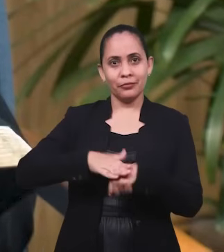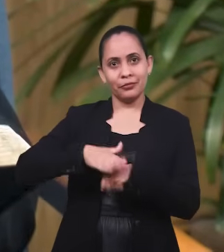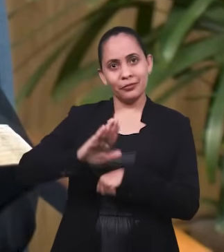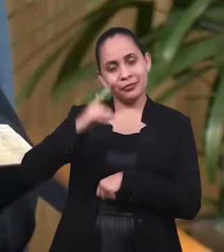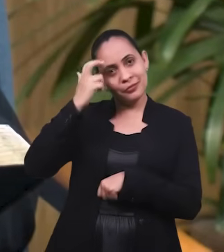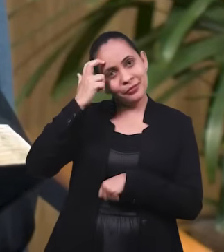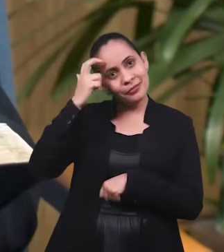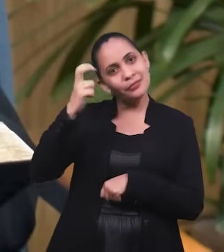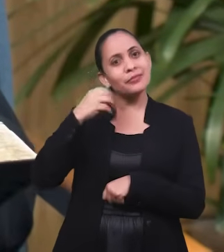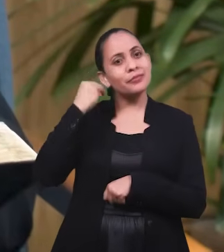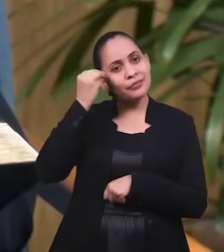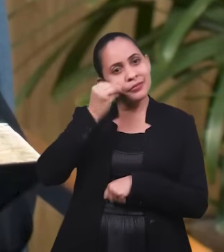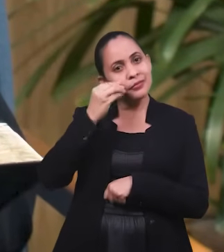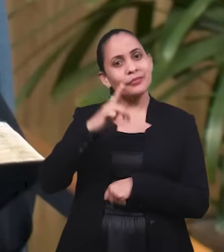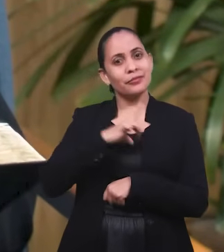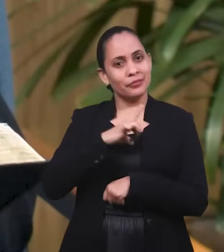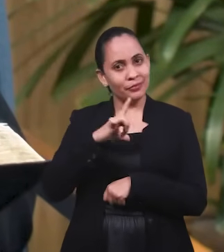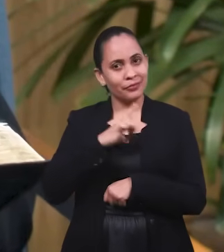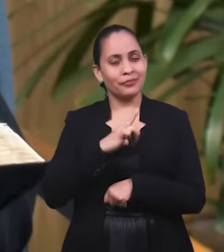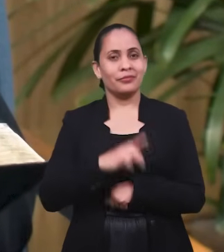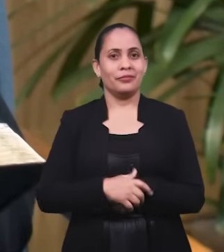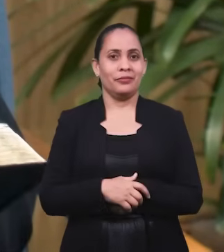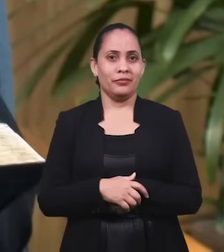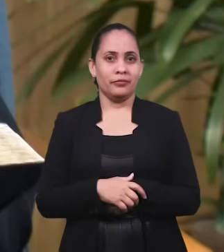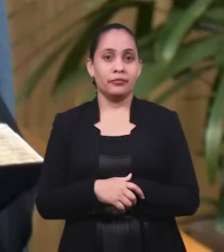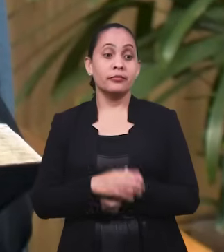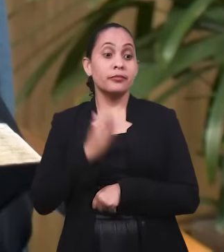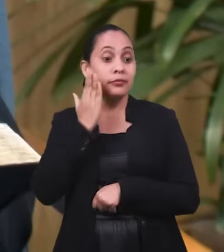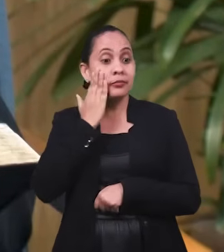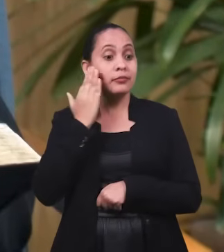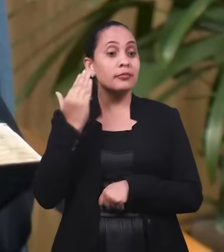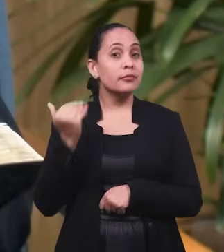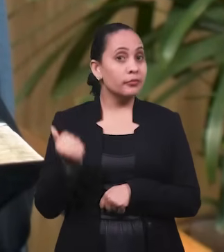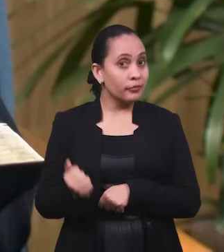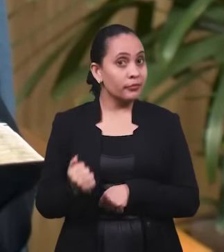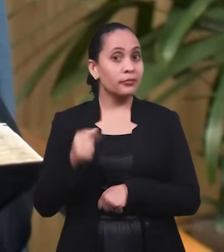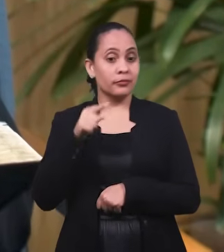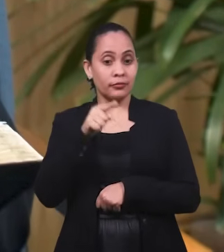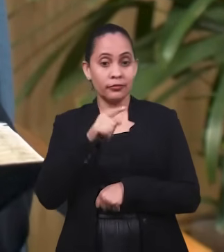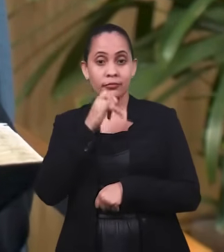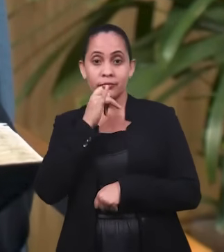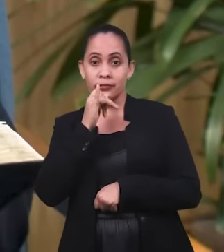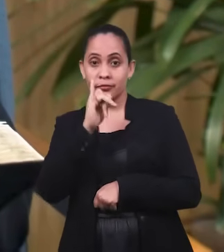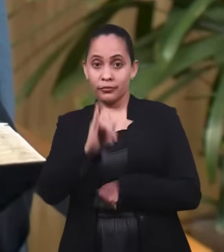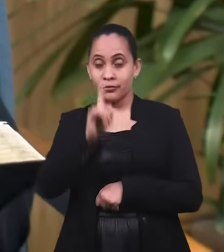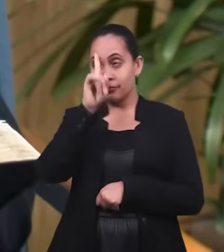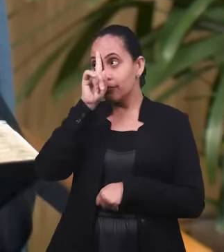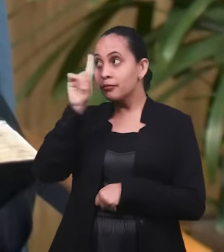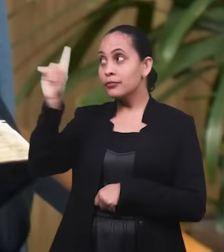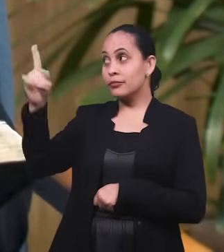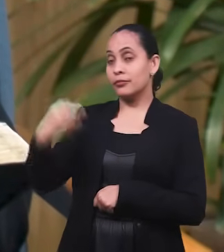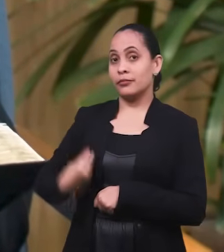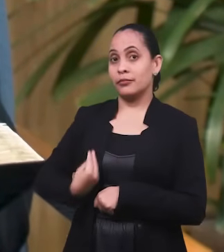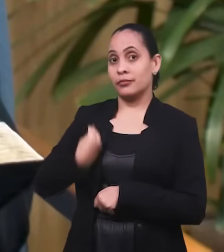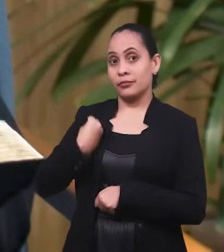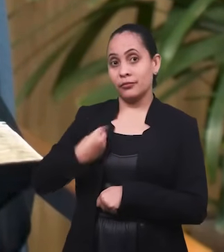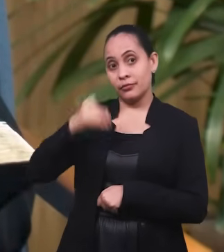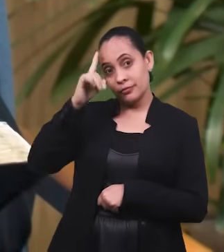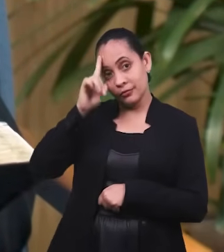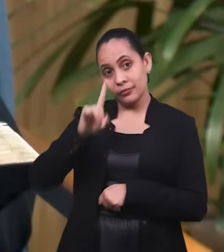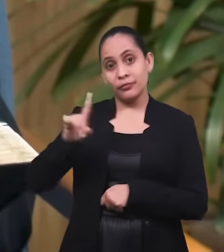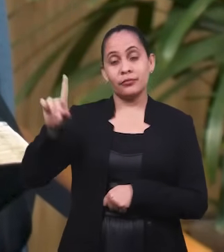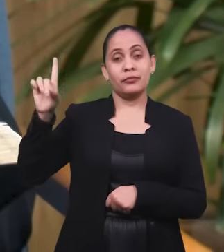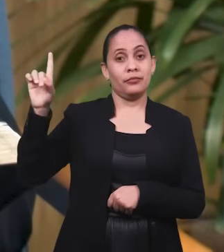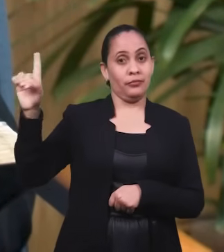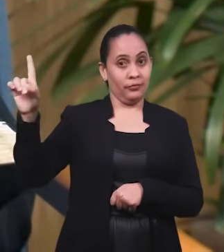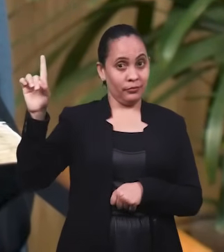experientes aí têm alcançado isso, né, de saber que fala a um Deus vivo, a um Deus que nos